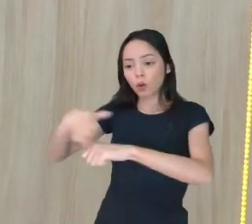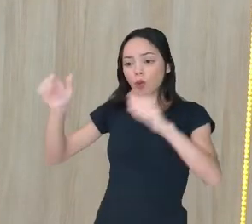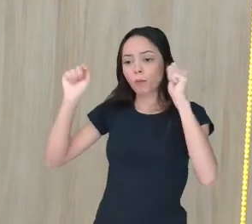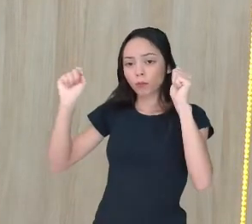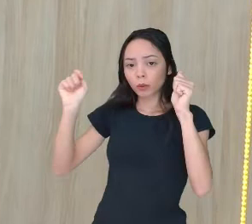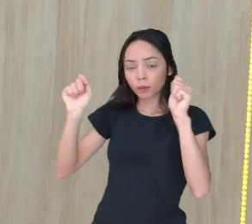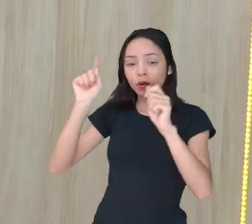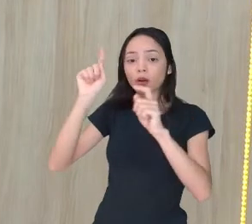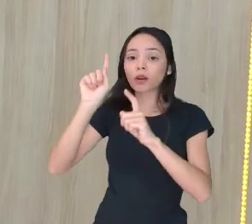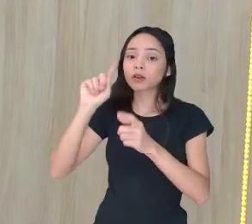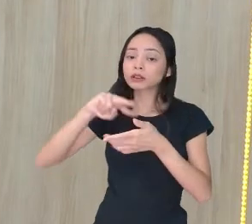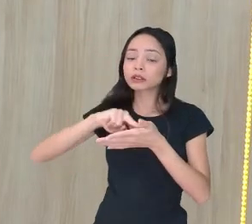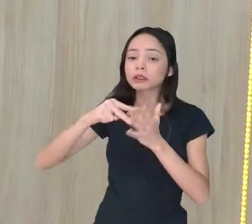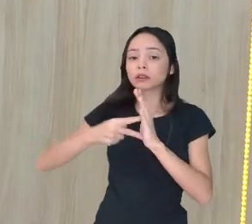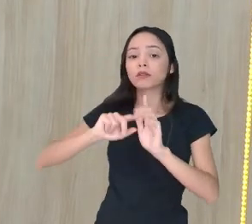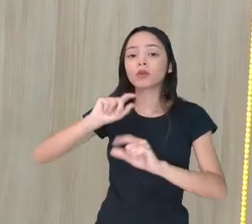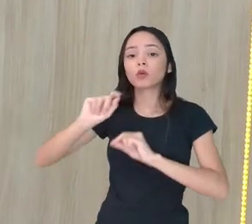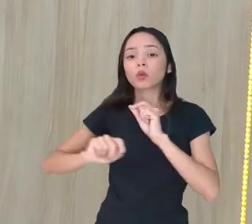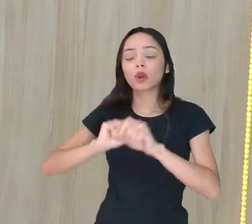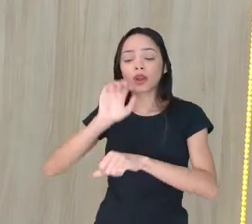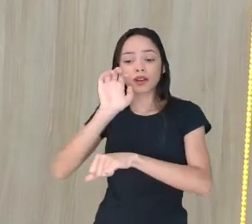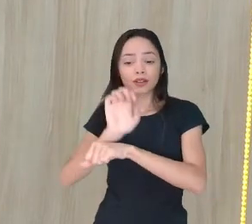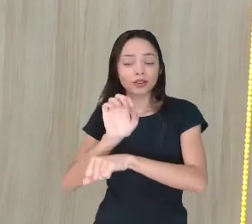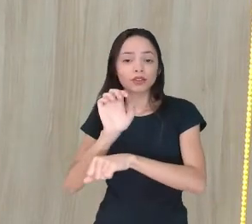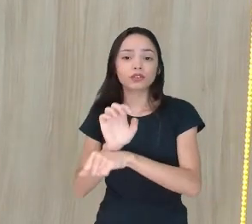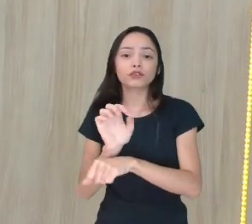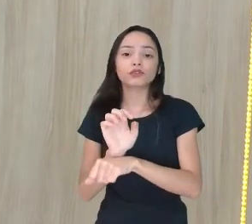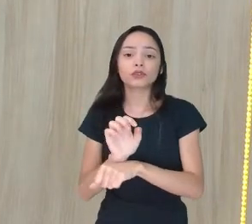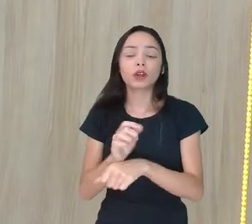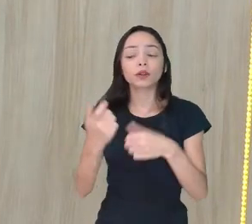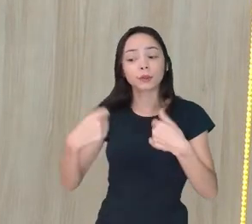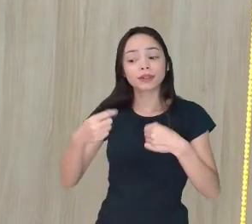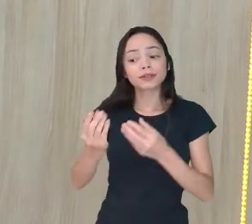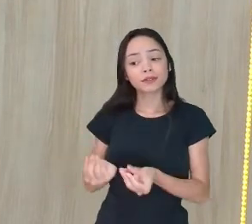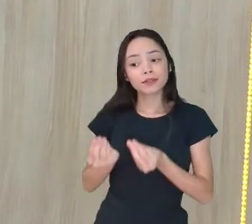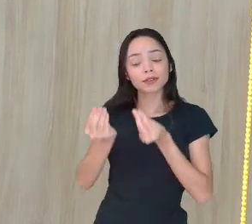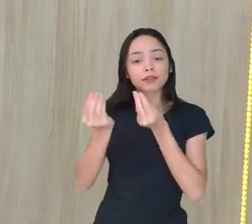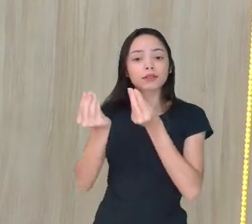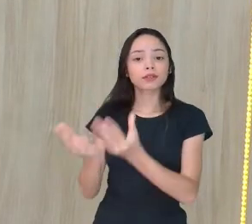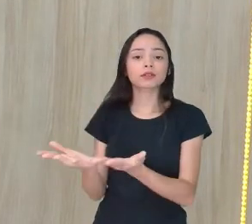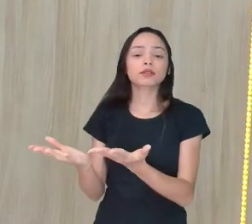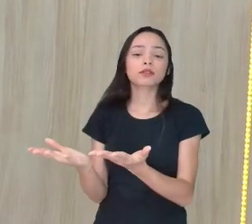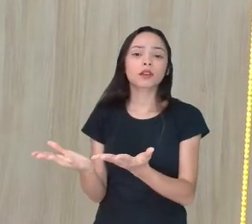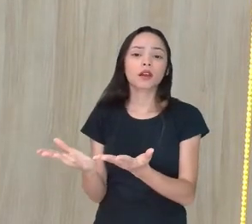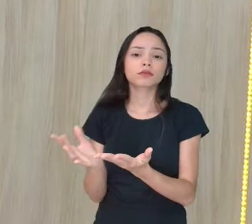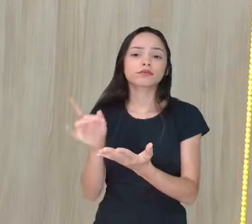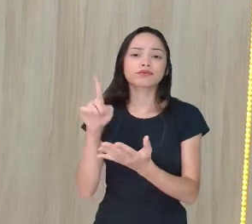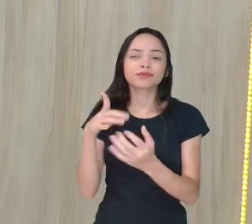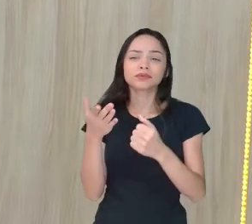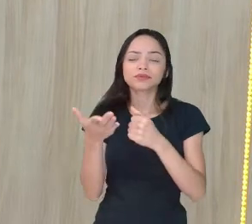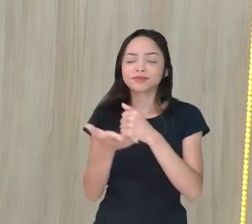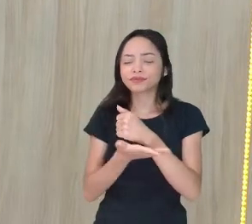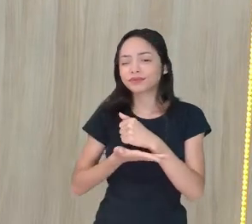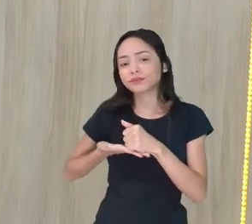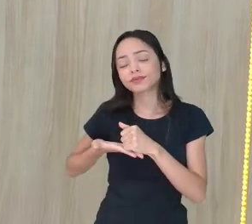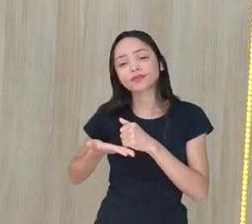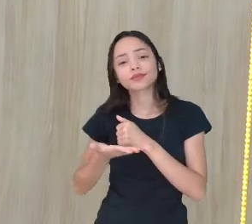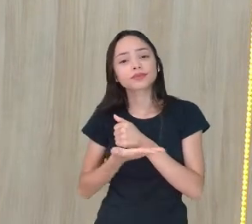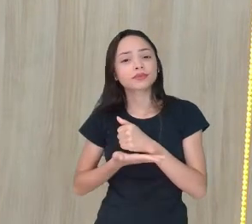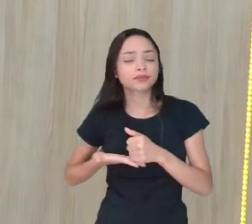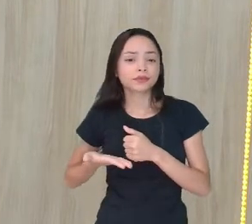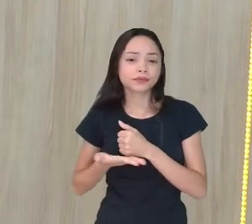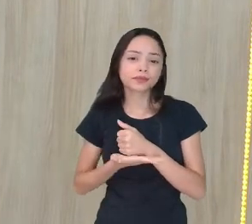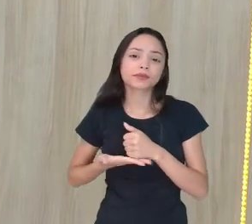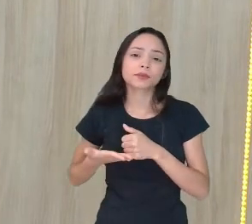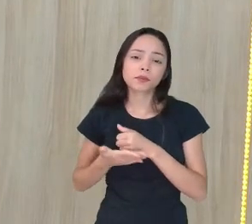o Estado, que deveria oferecer essas condições mínimas aí, ou condições satisfatórias